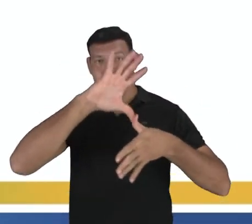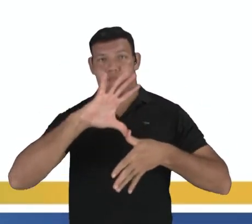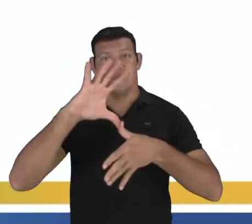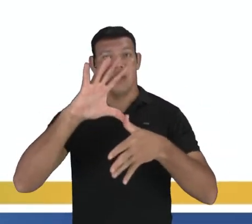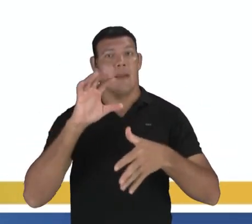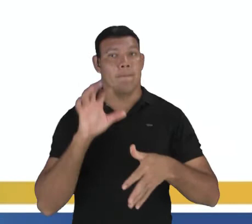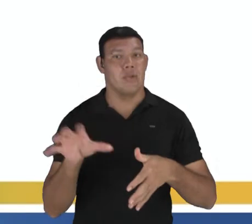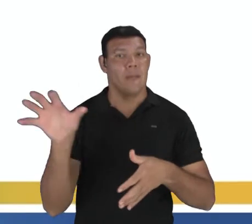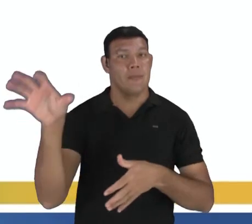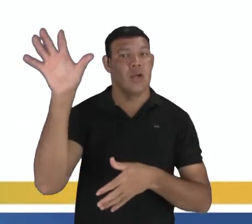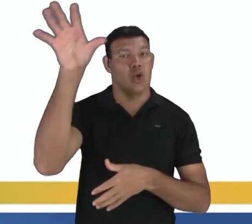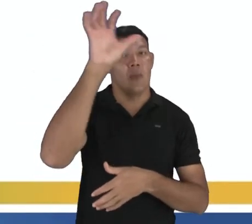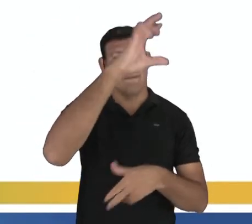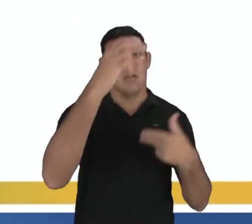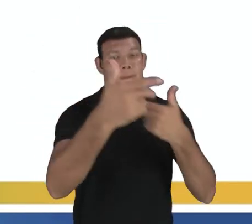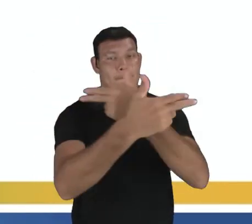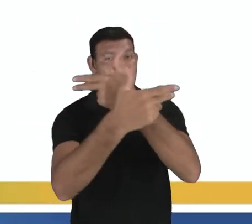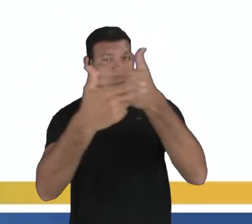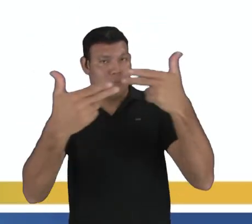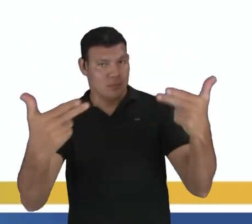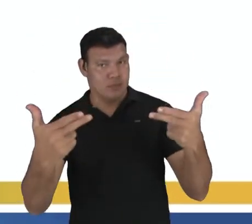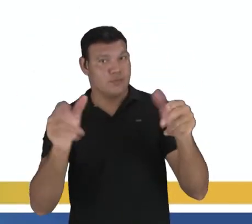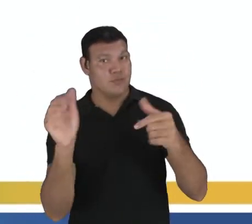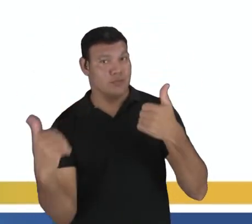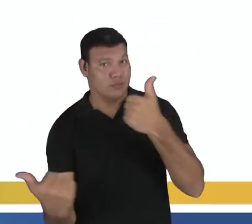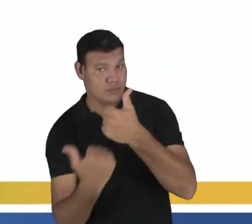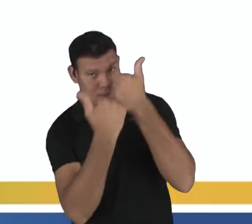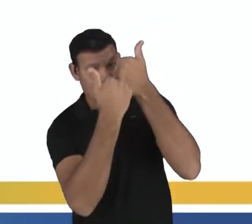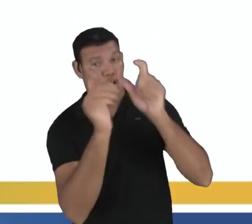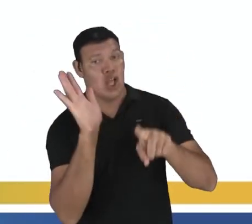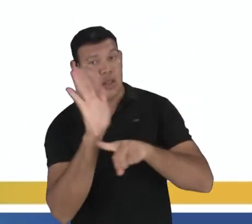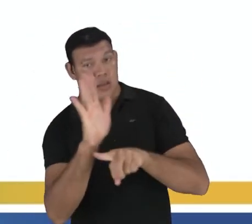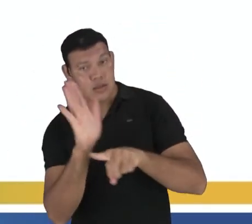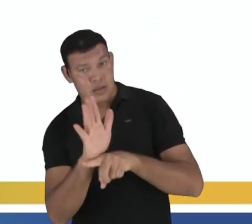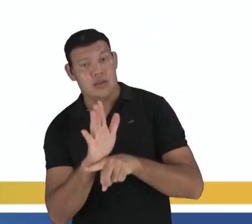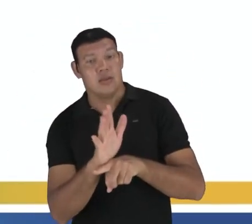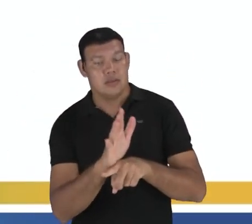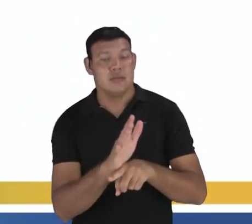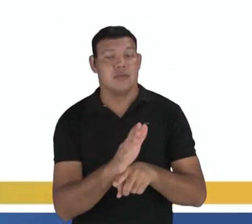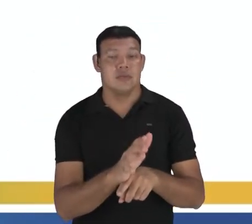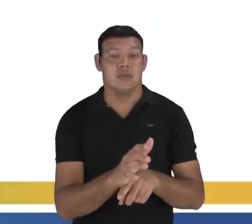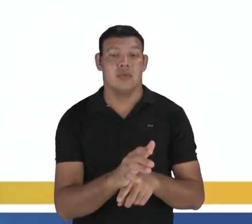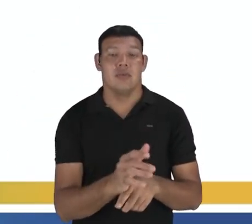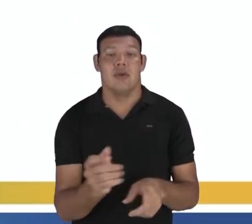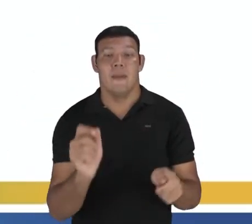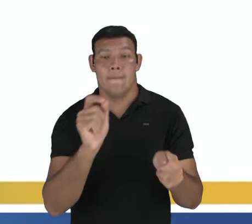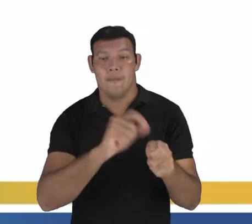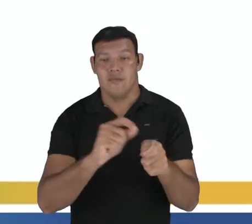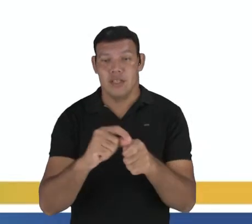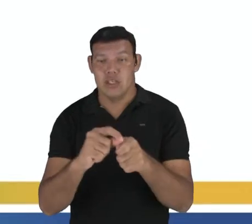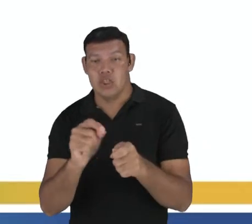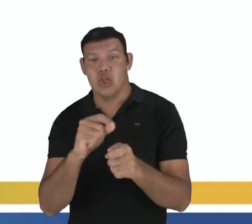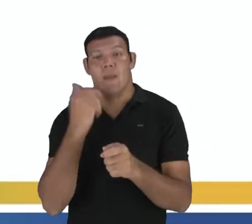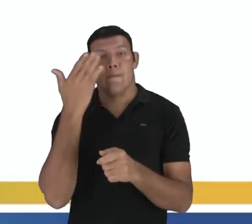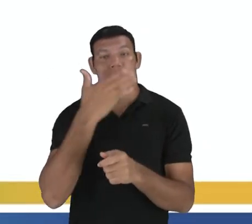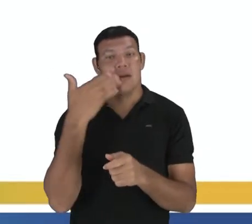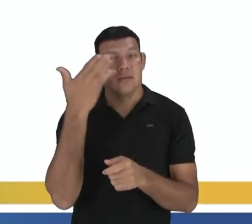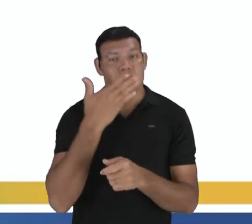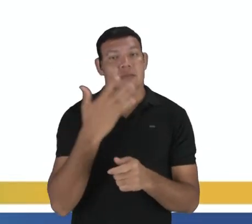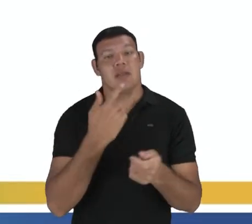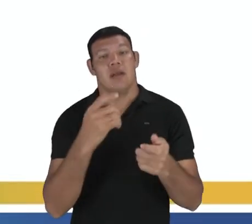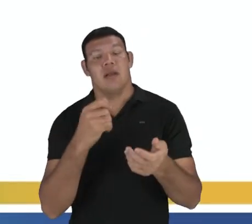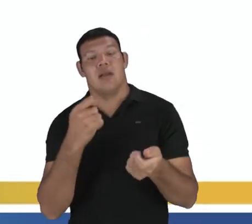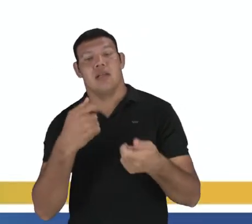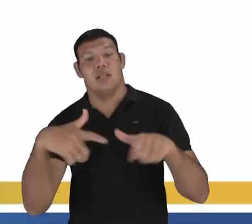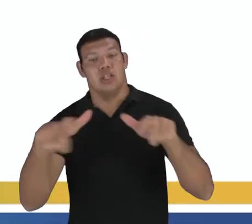de onde esses produtos que auxiliavam nessa produção canaveira, então eles eram aí, essas atividades